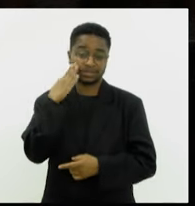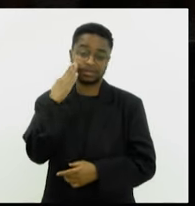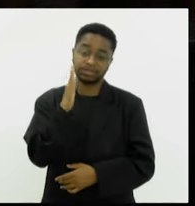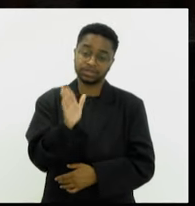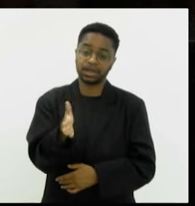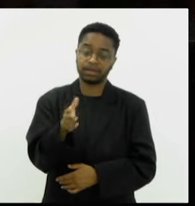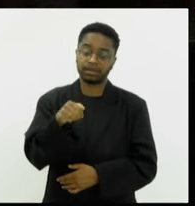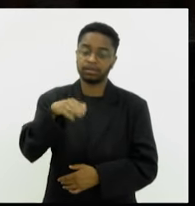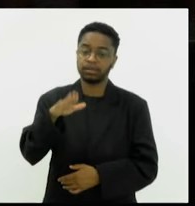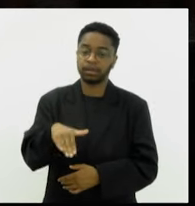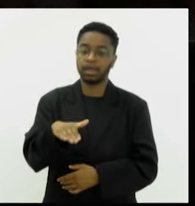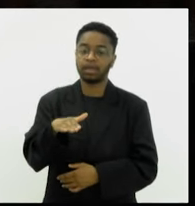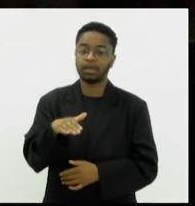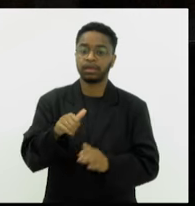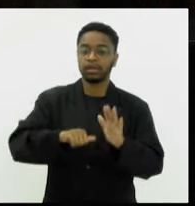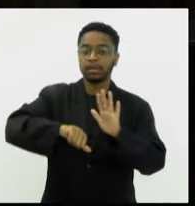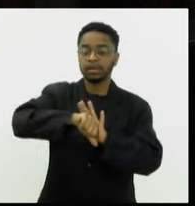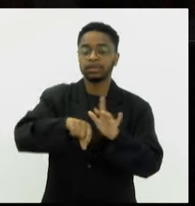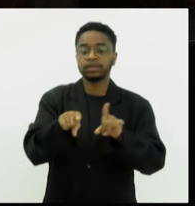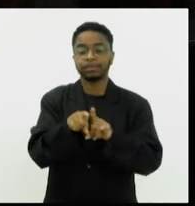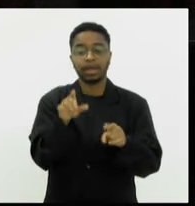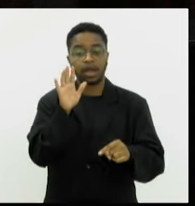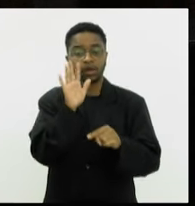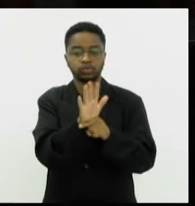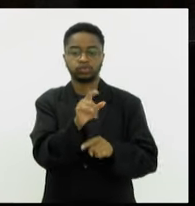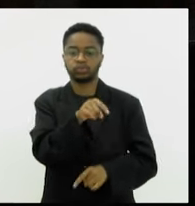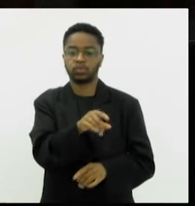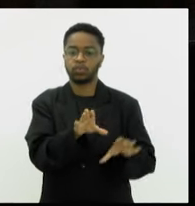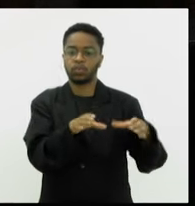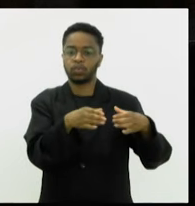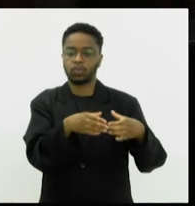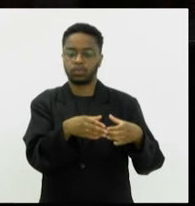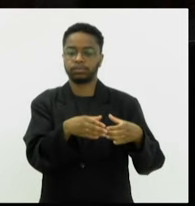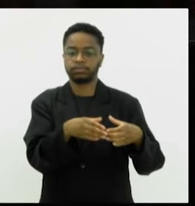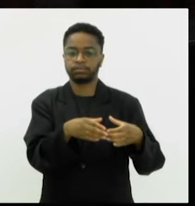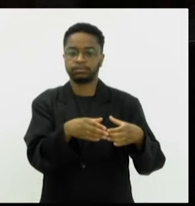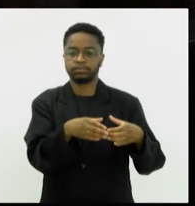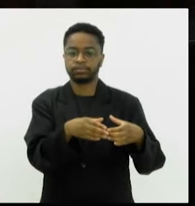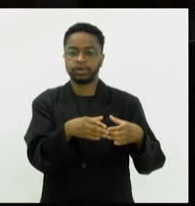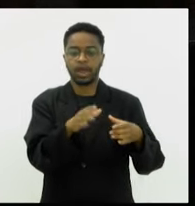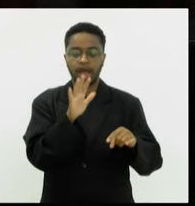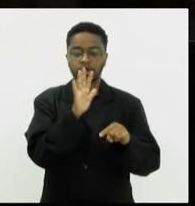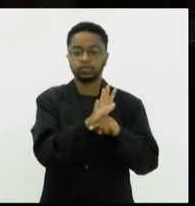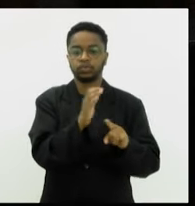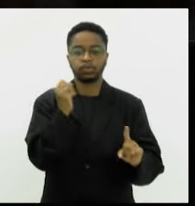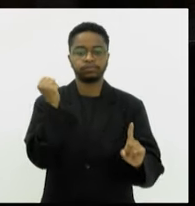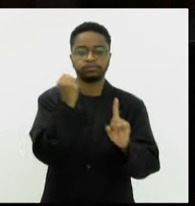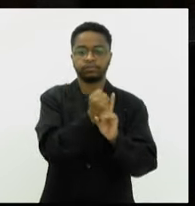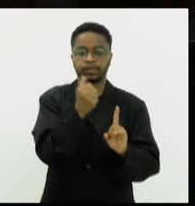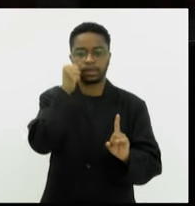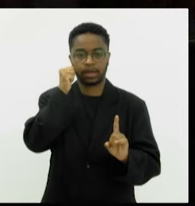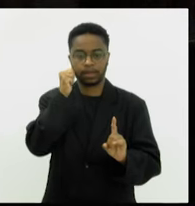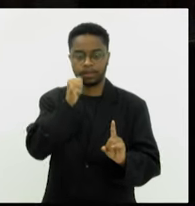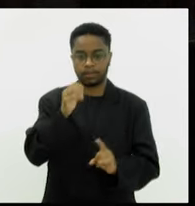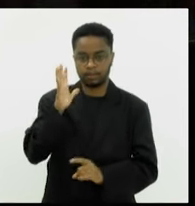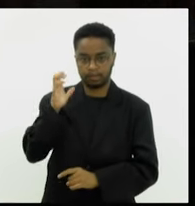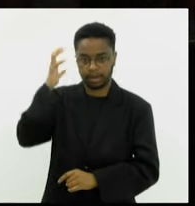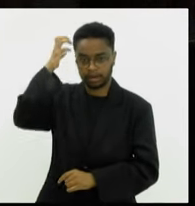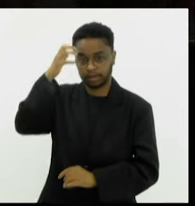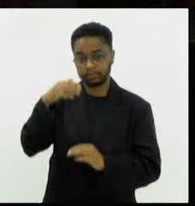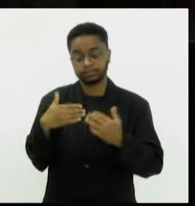os criminosos e se ajudou na possibilidade de assassinato da Marielle. Então,